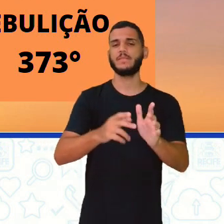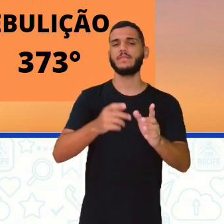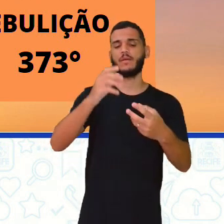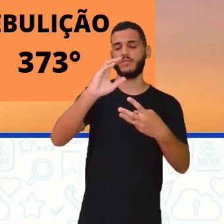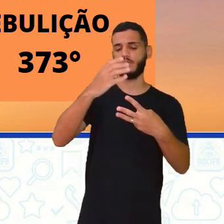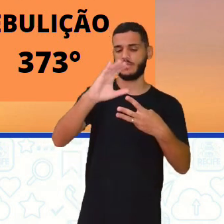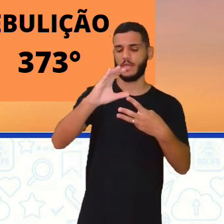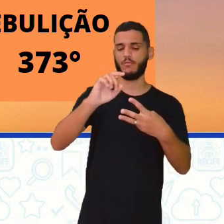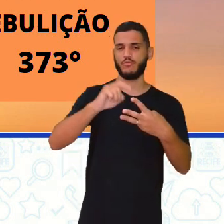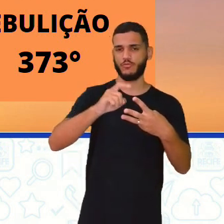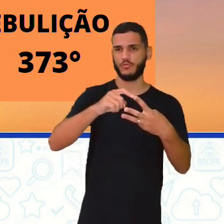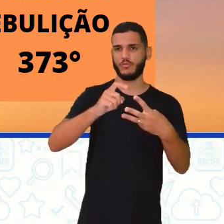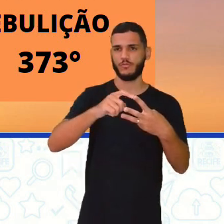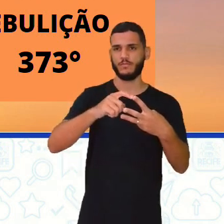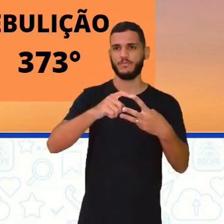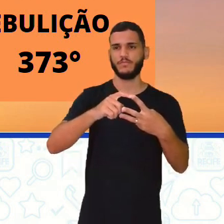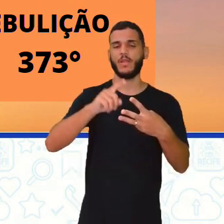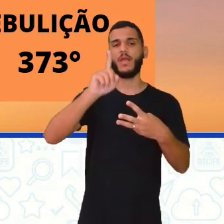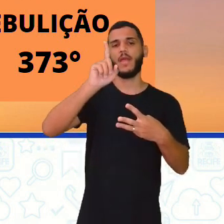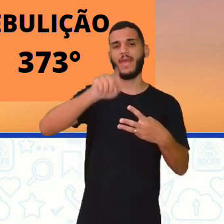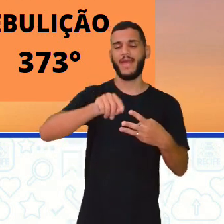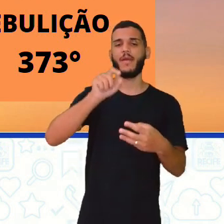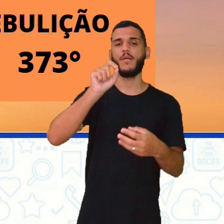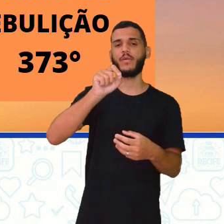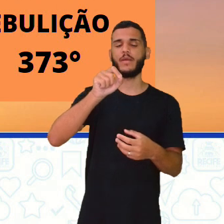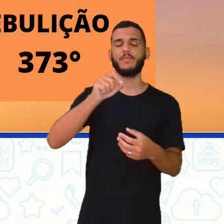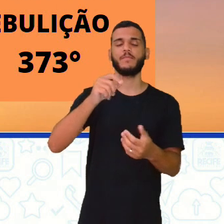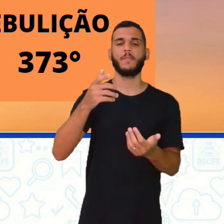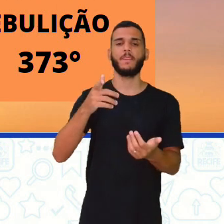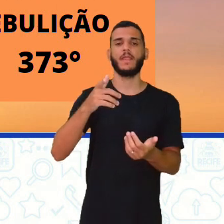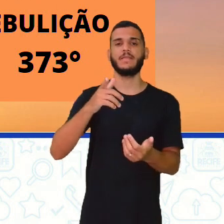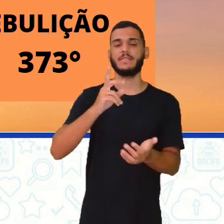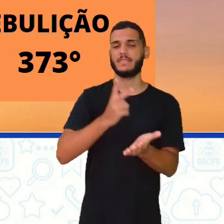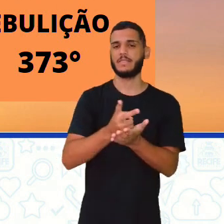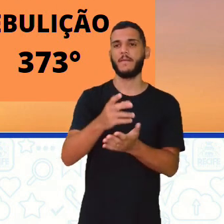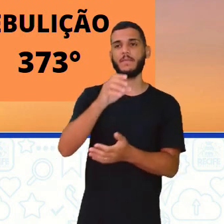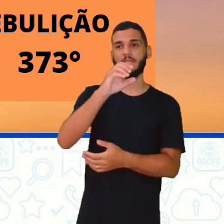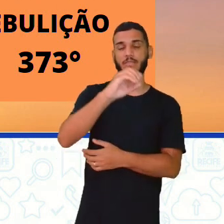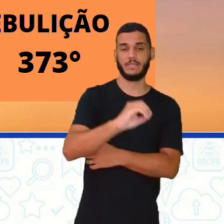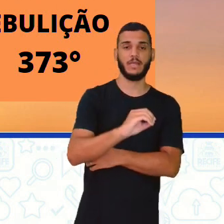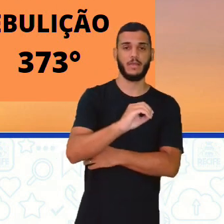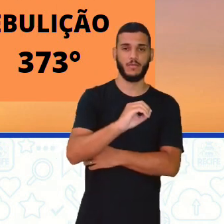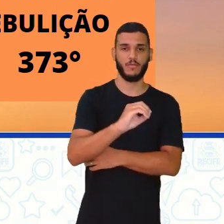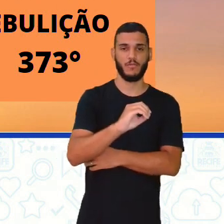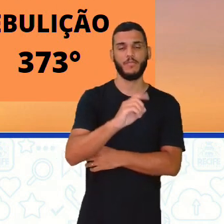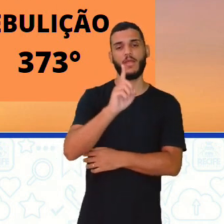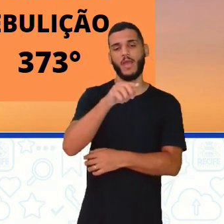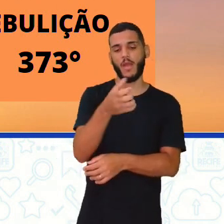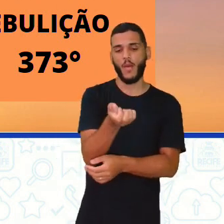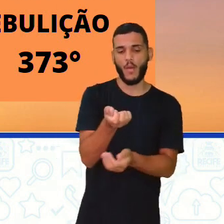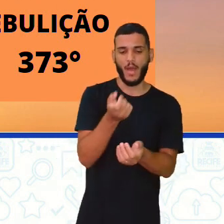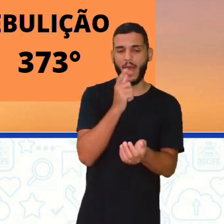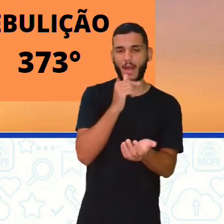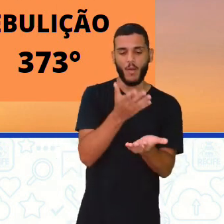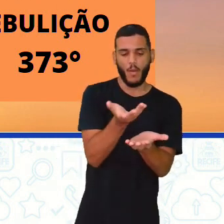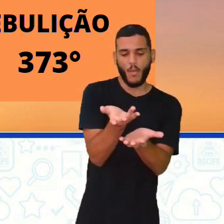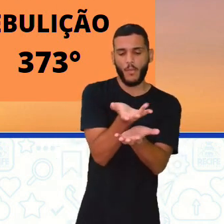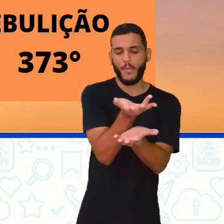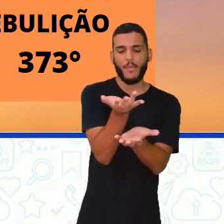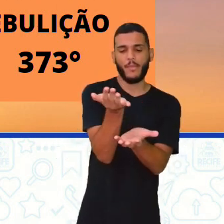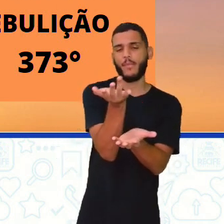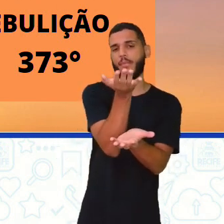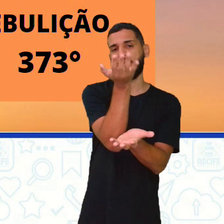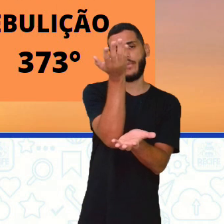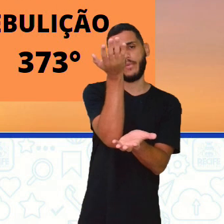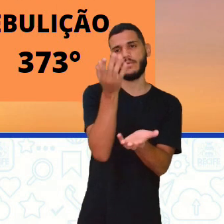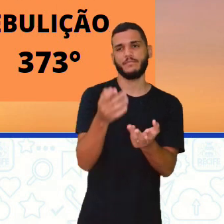Celsius, que é o nosso caso, o ponto de fusão, né, que a gente vai falar aí da evaporação, é a questão aí do aquecimento,